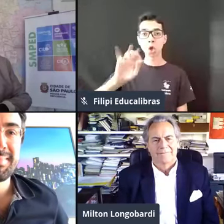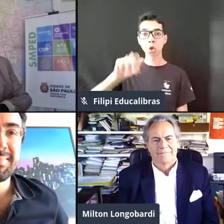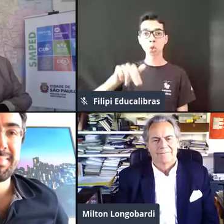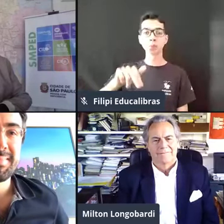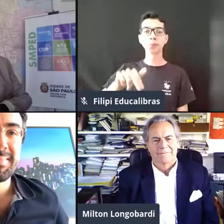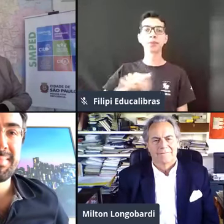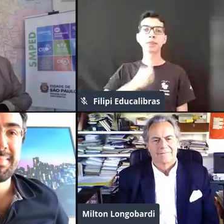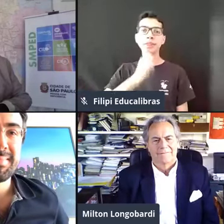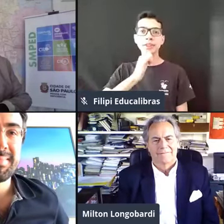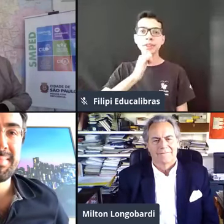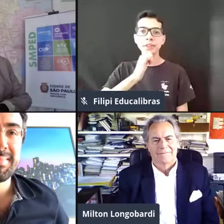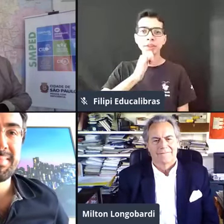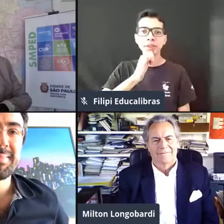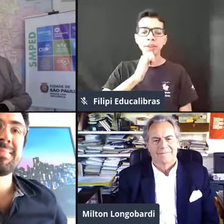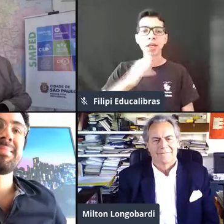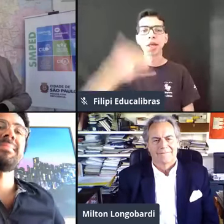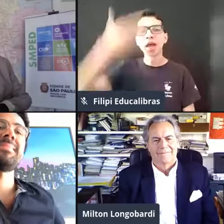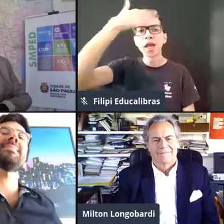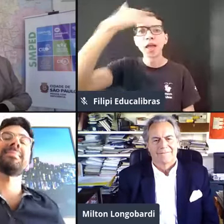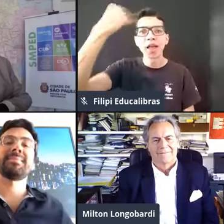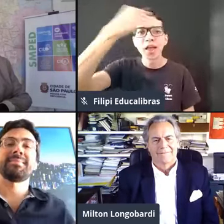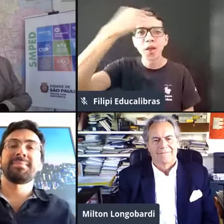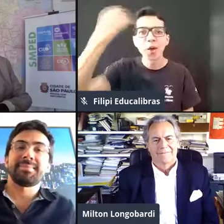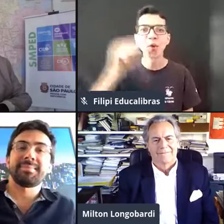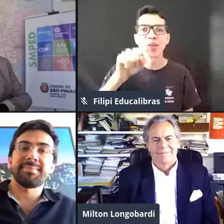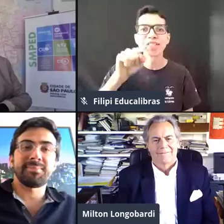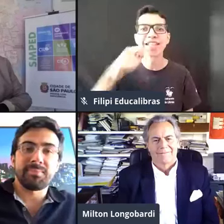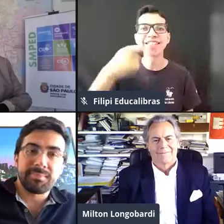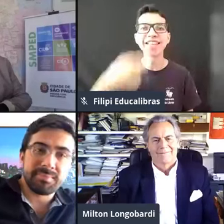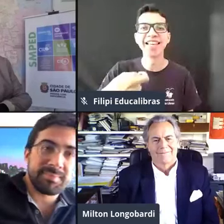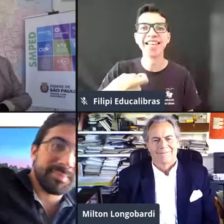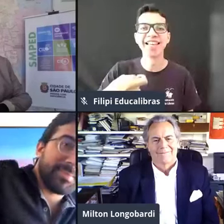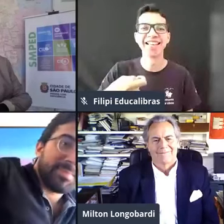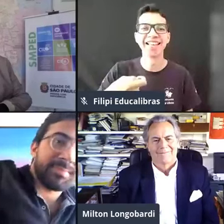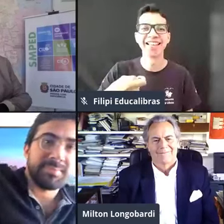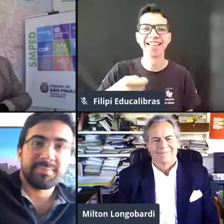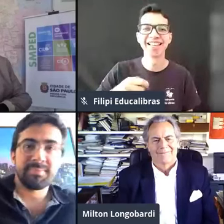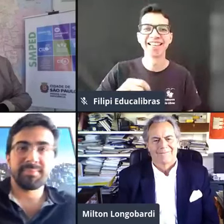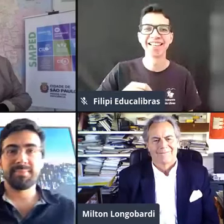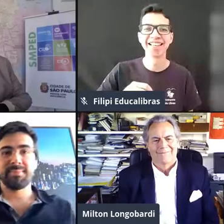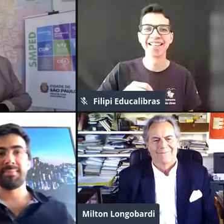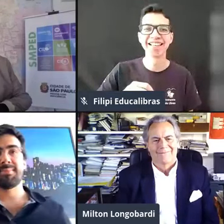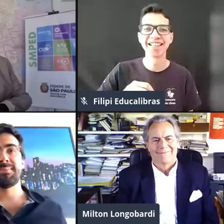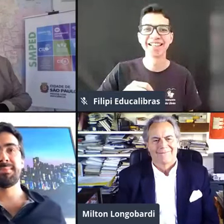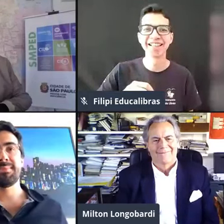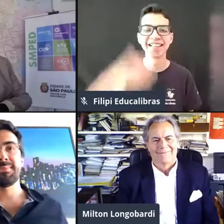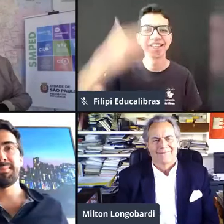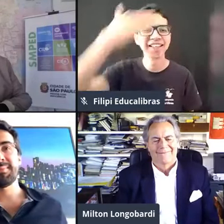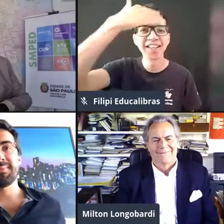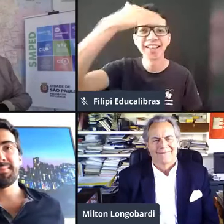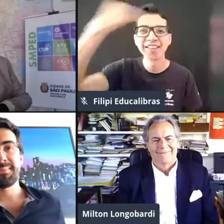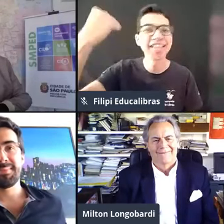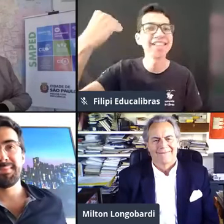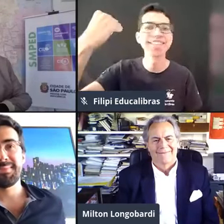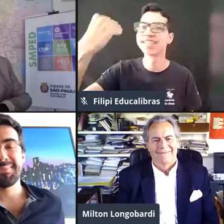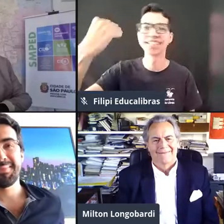meu sinal aí para o Milton. O meu sinal. Qual que é o meu sinal? Você não